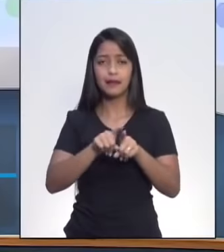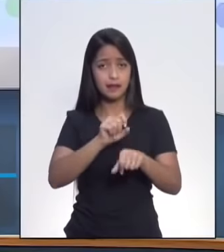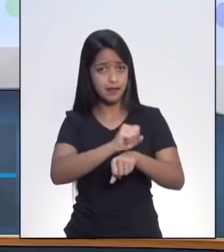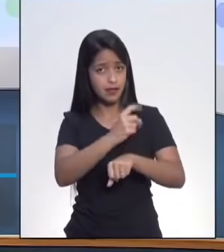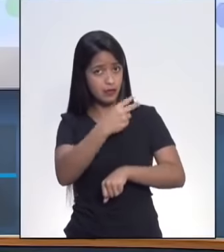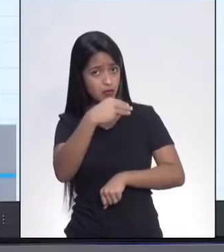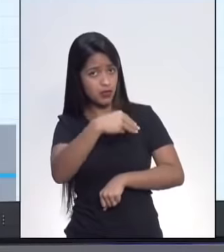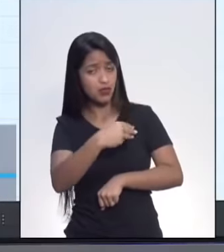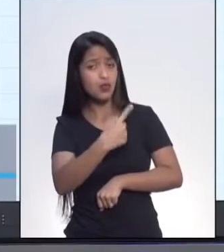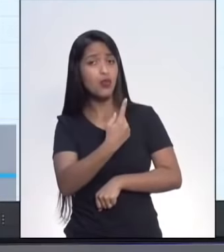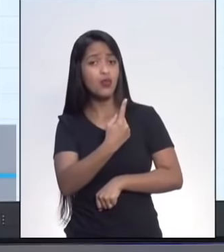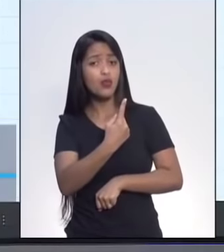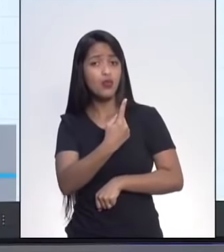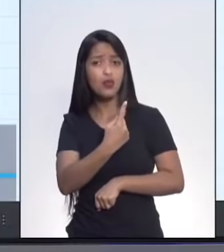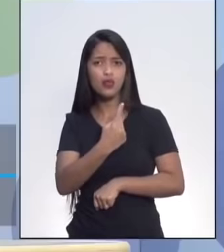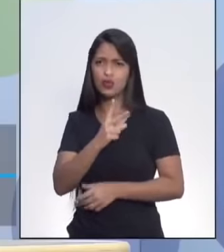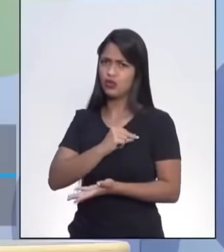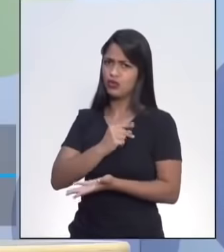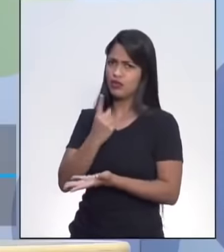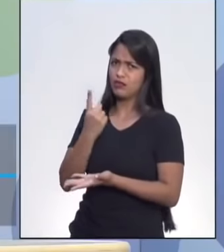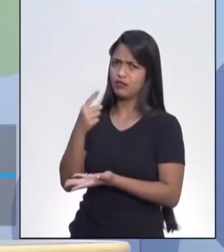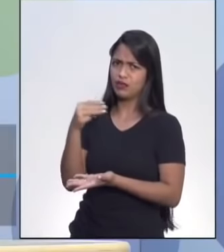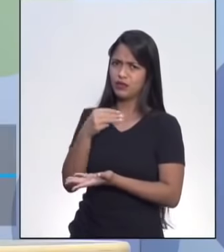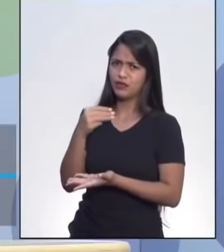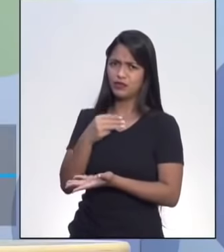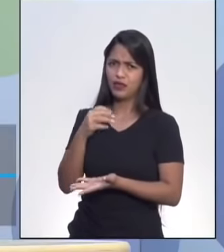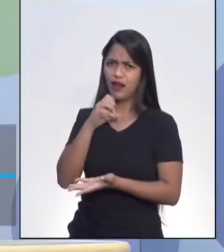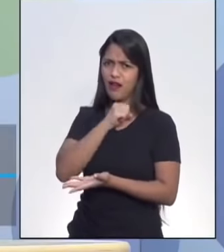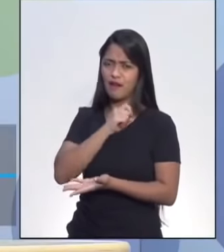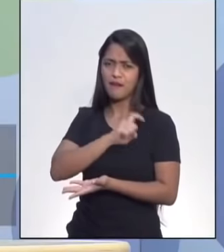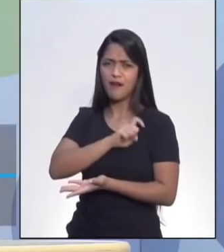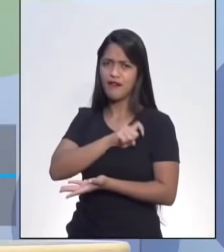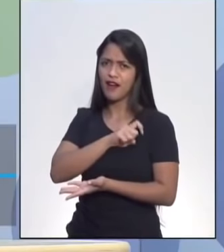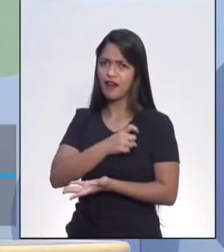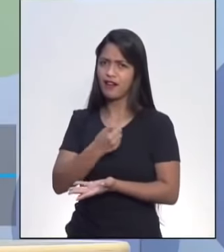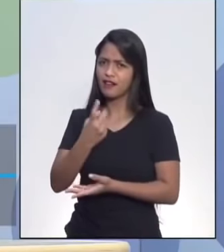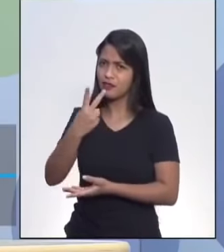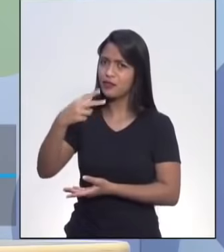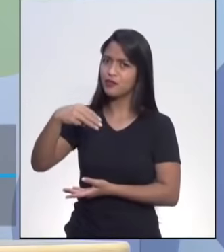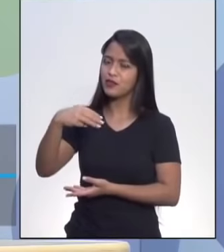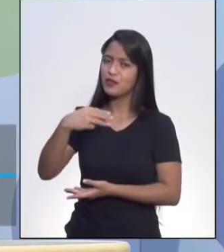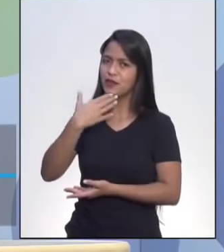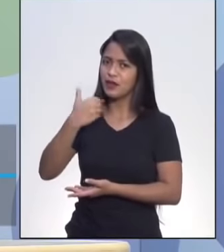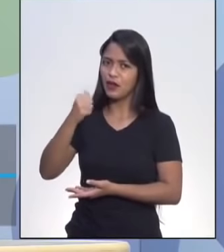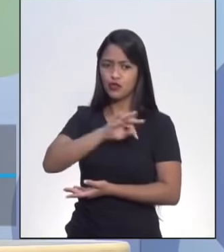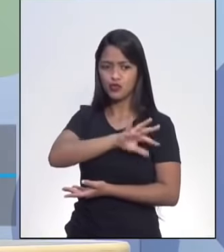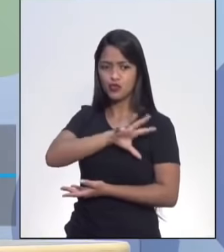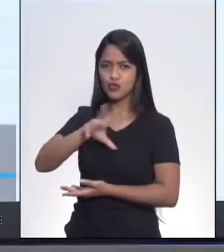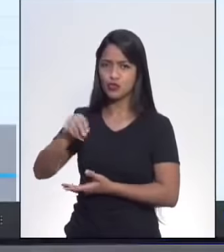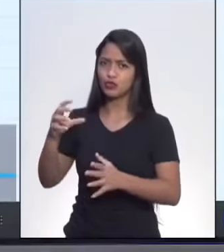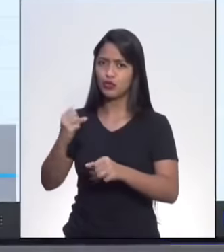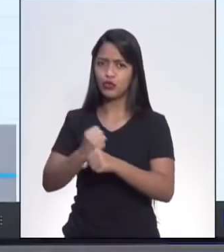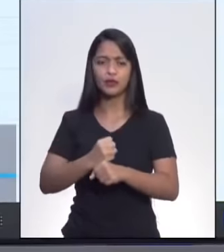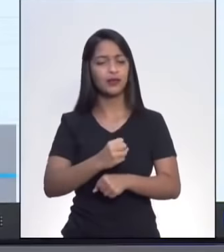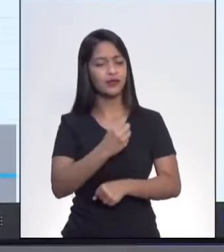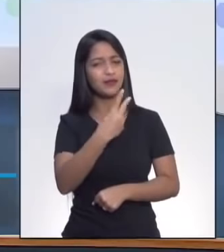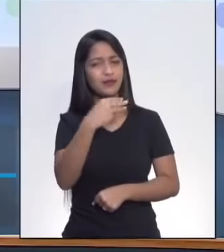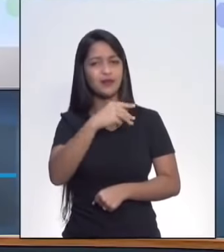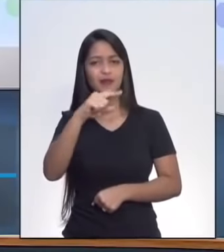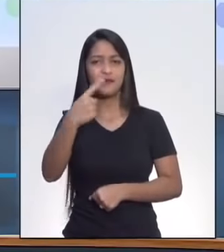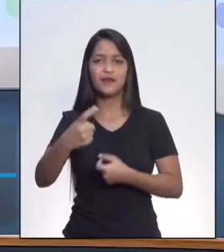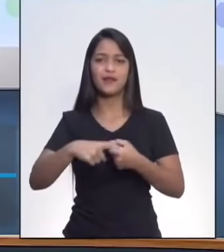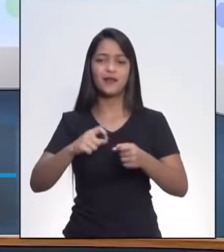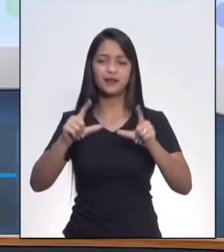ou 1 minutinho? Nossa, 1 minutinho você é bem maldoso. 2 minutinhos, porque vai somar tudo, né? 2 minutos, pessoal. A gente já retorna.